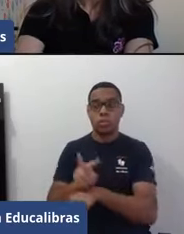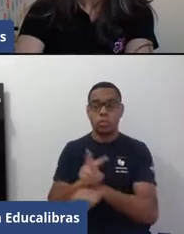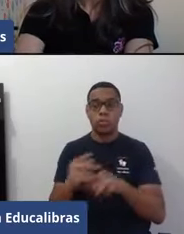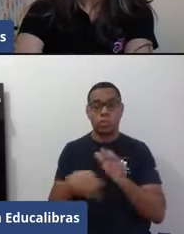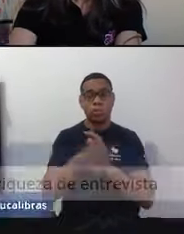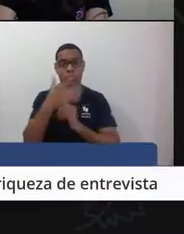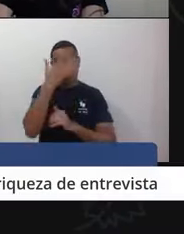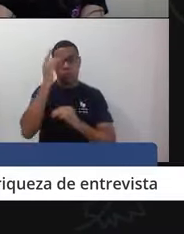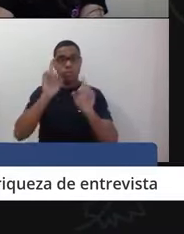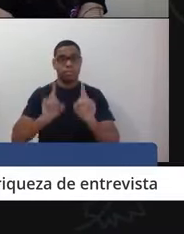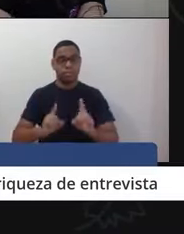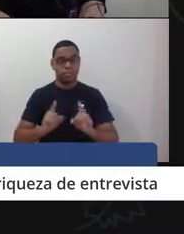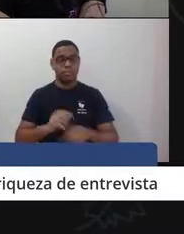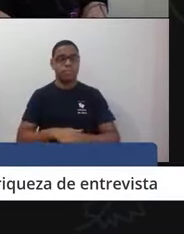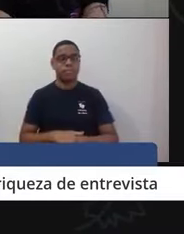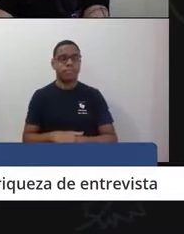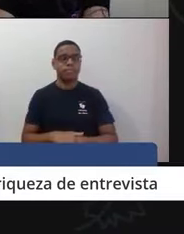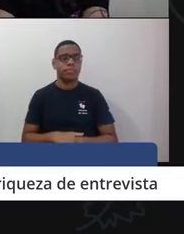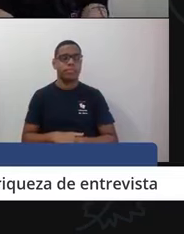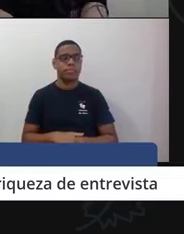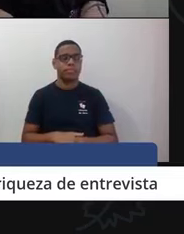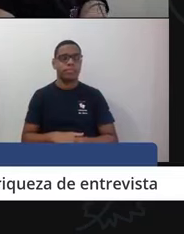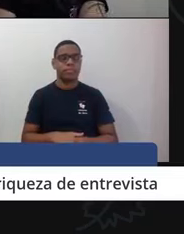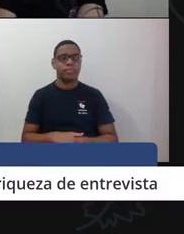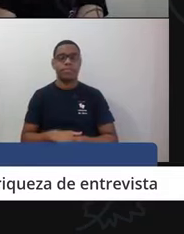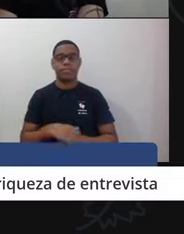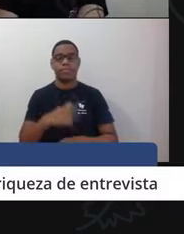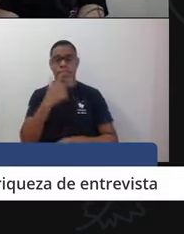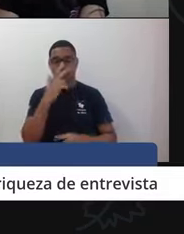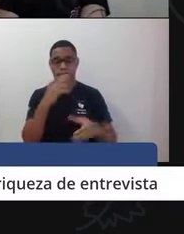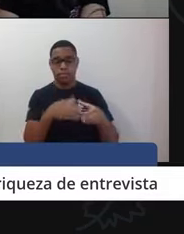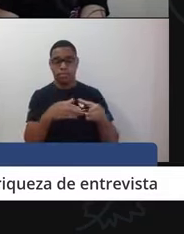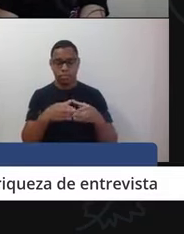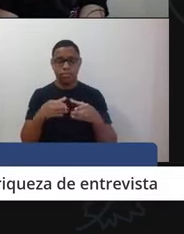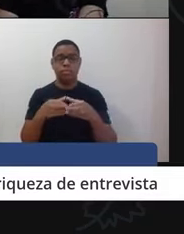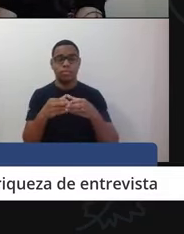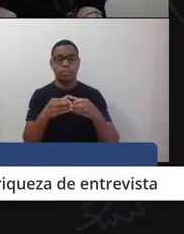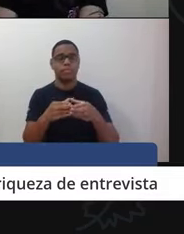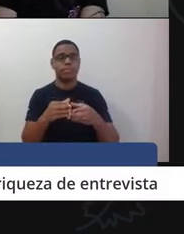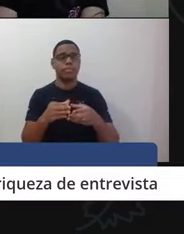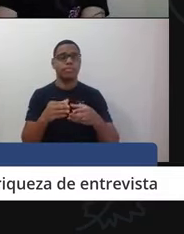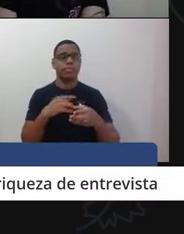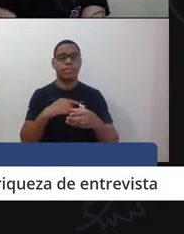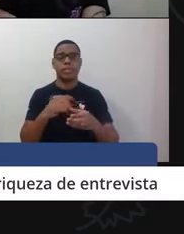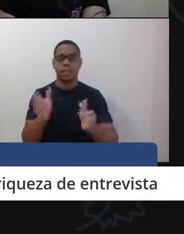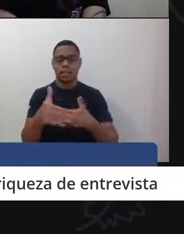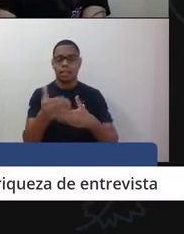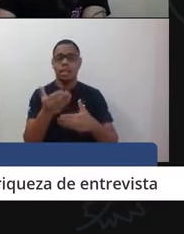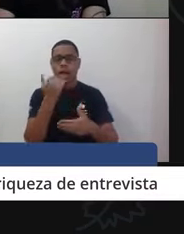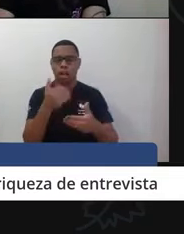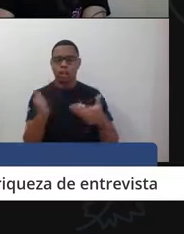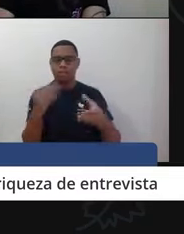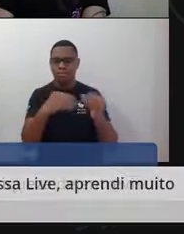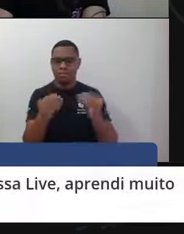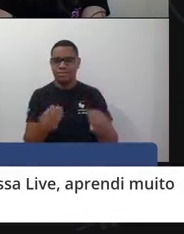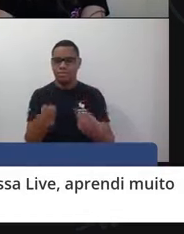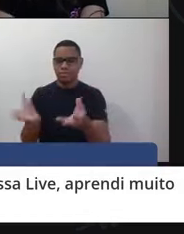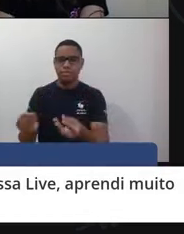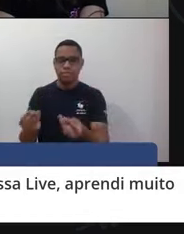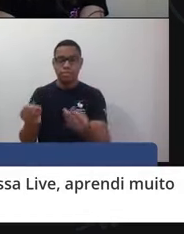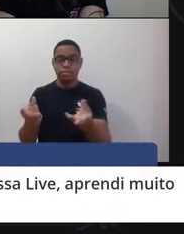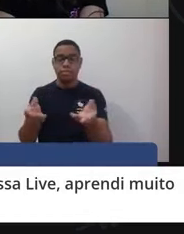né, mandamos kits de higiene, cestas básicas. Então, e